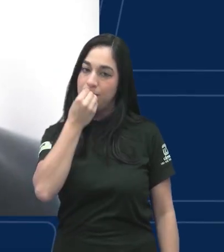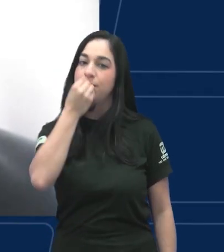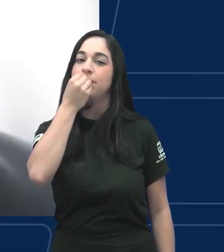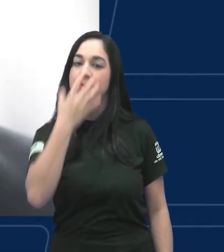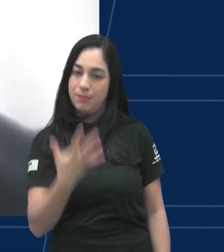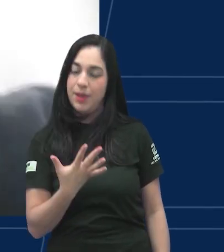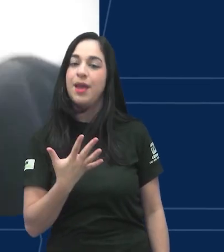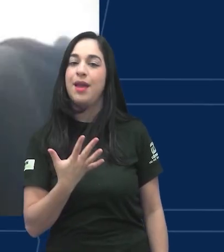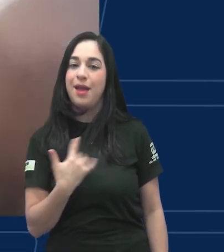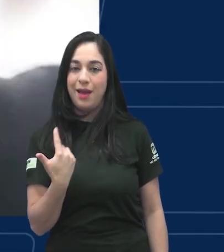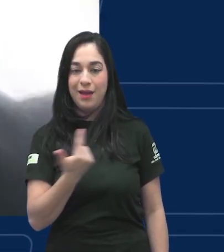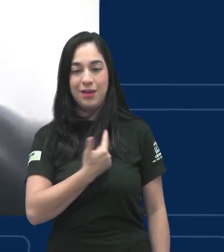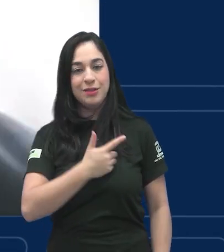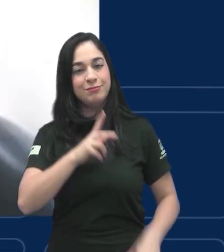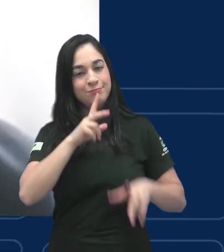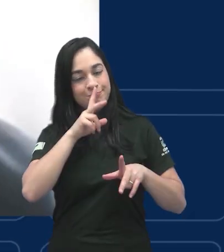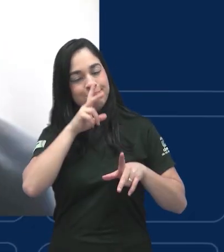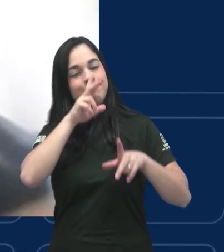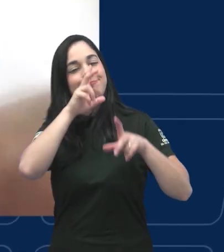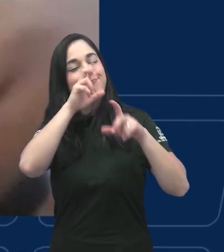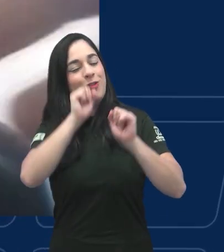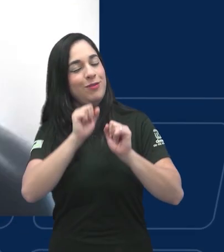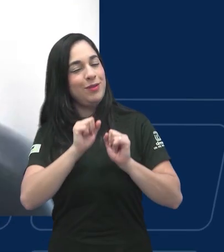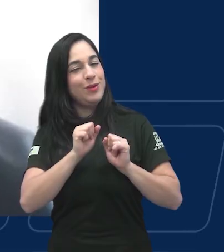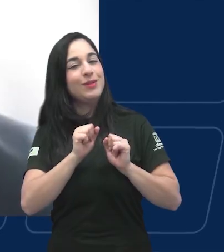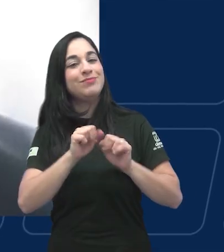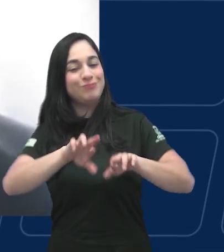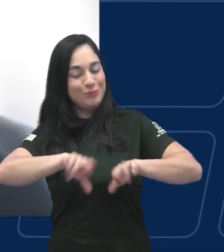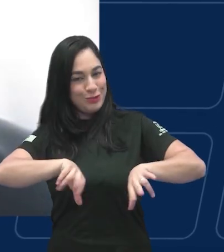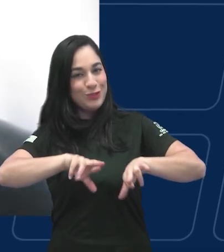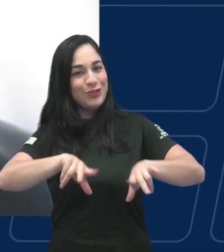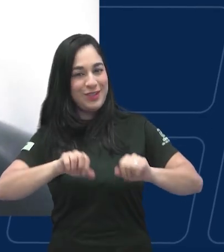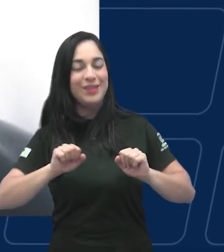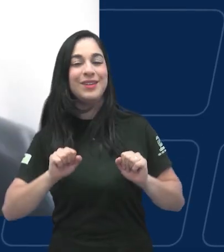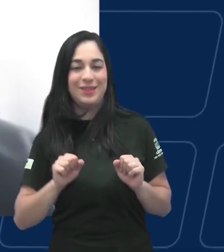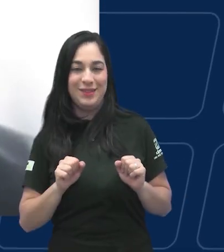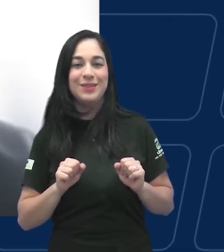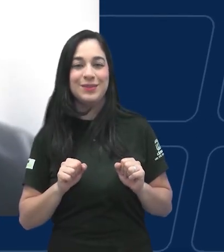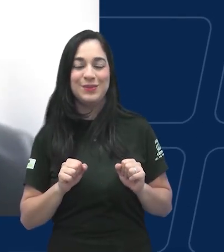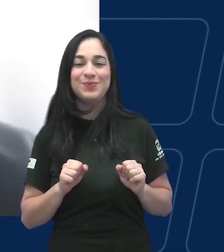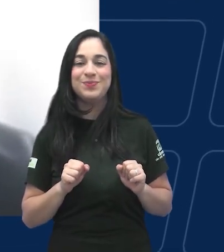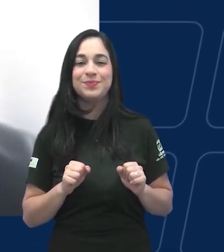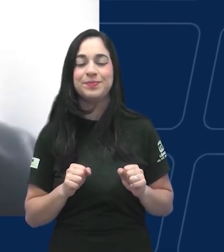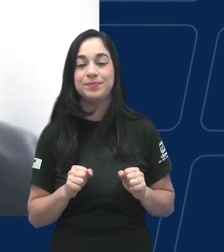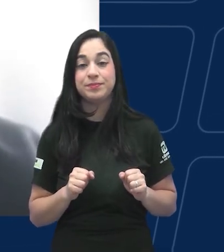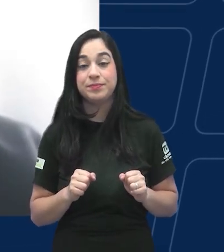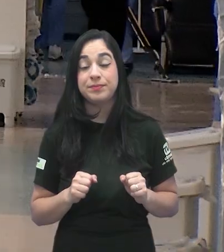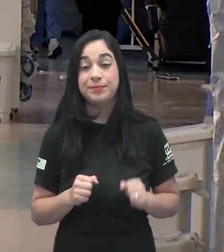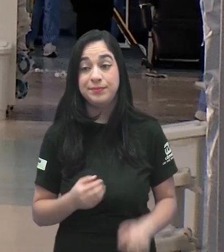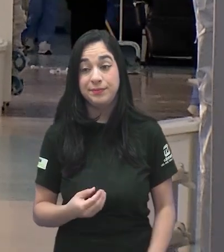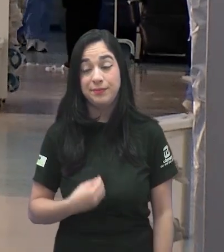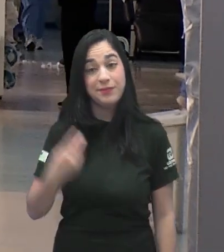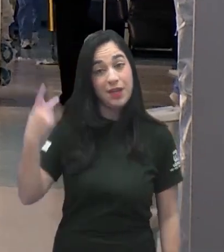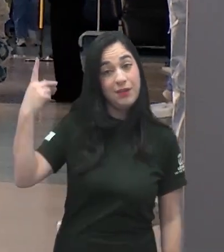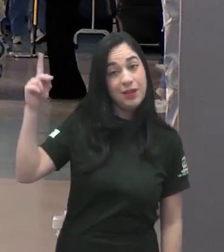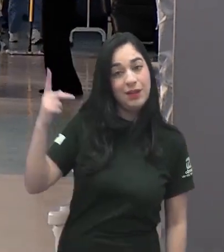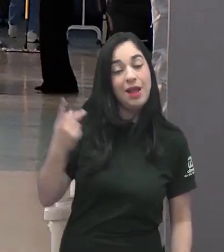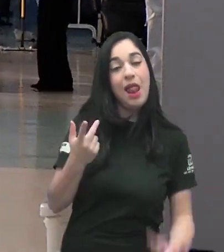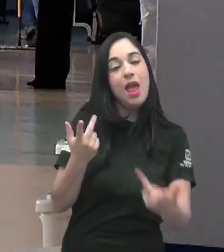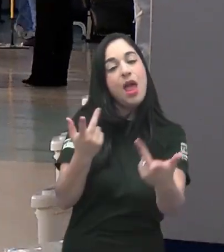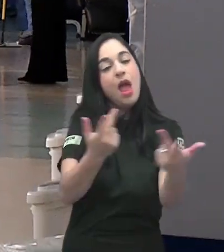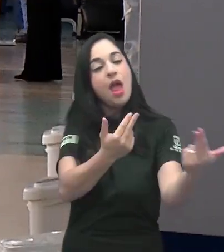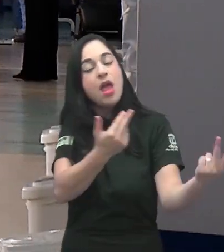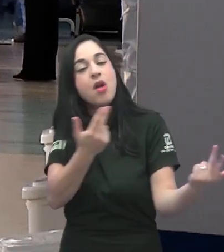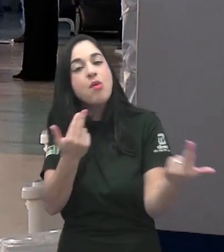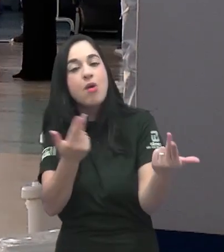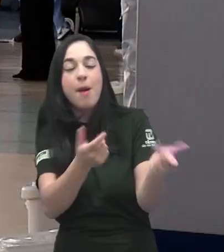bem, você fica mais exposto, é totalmente diferente. Histórias como a do